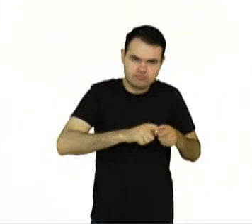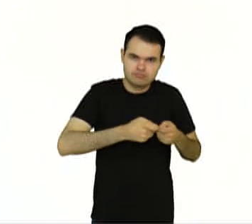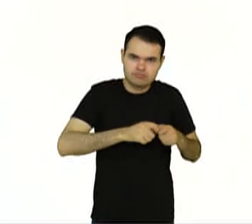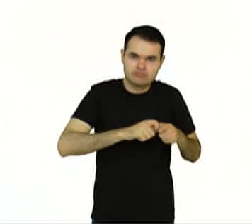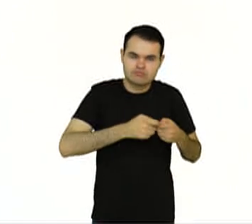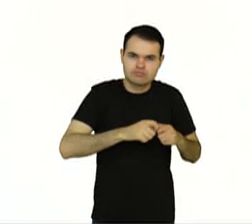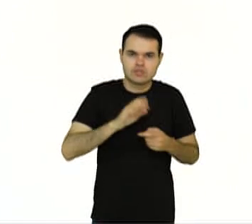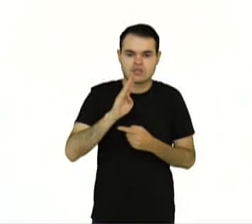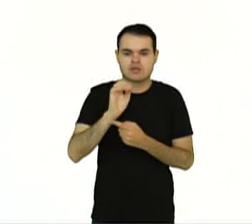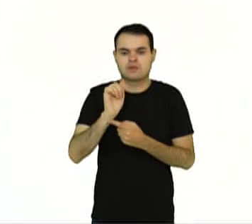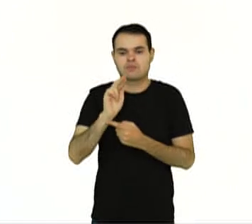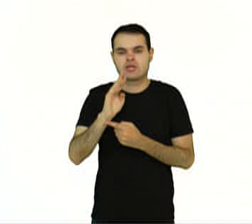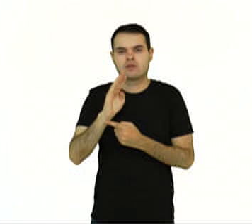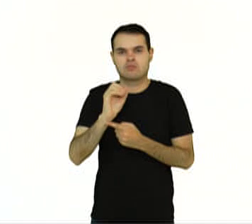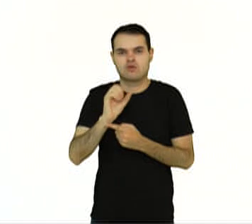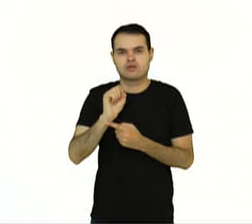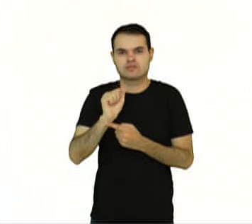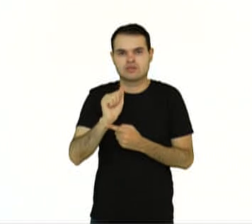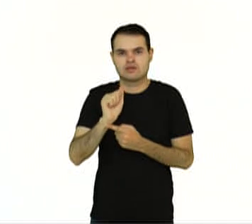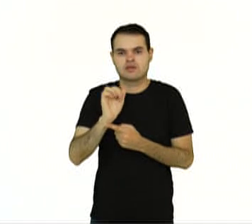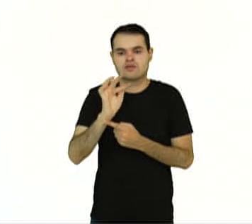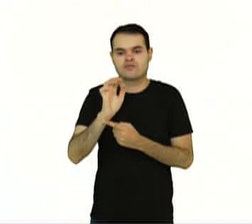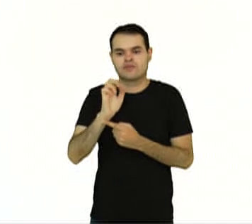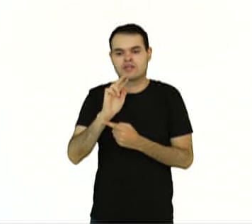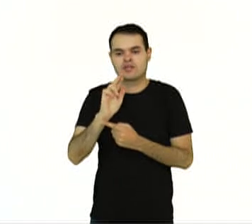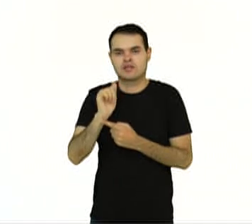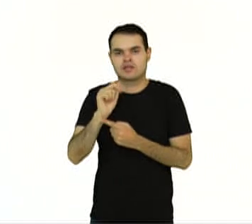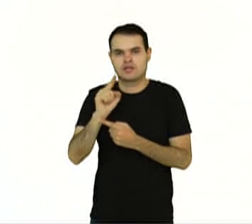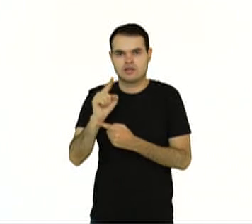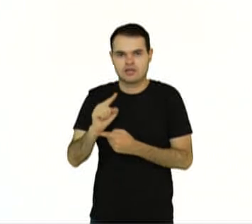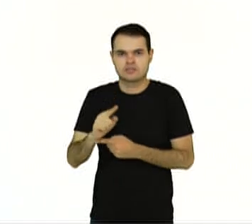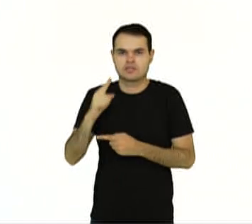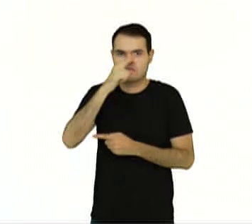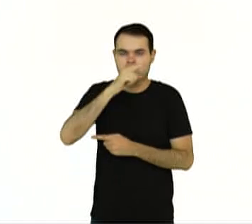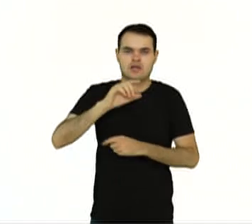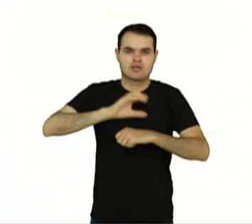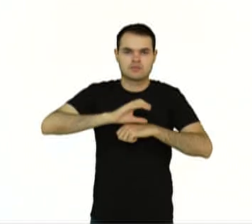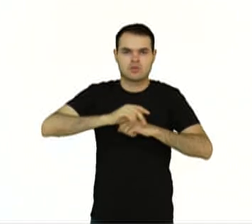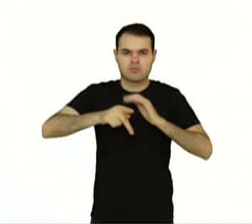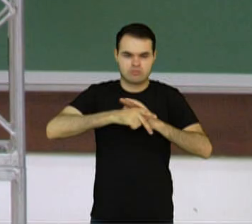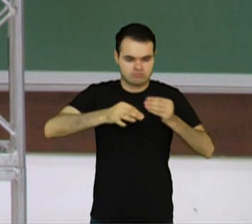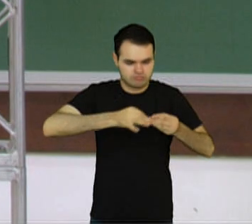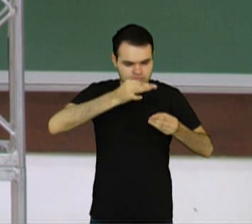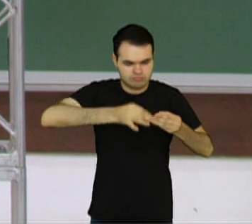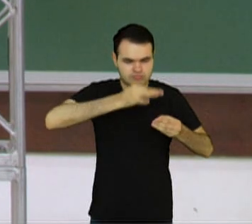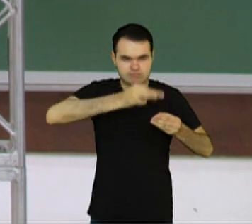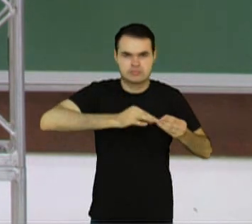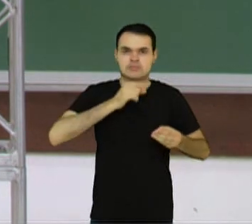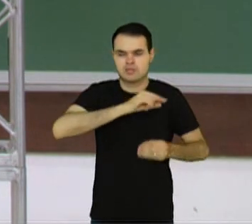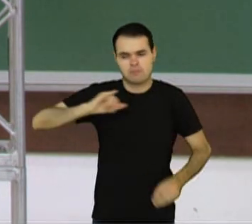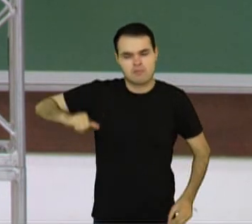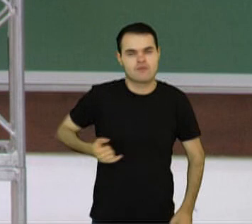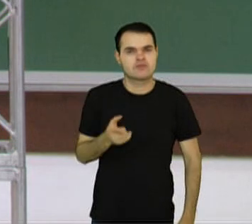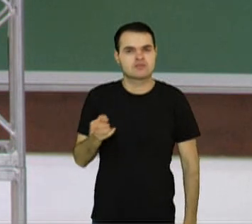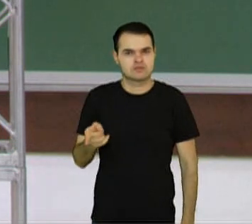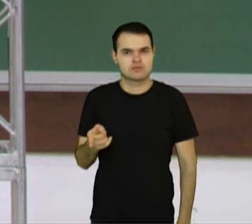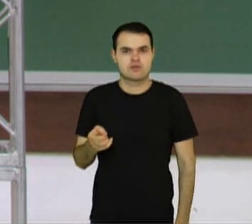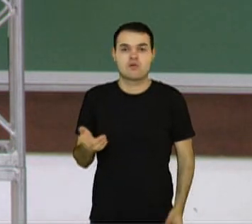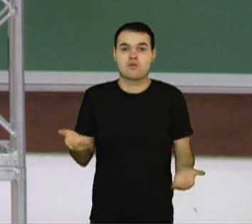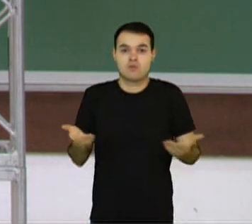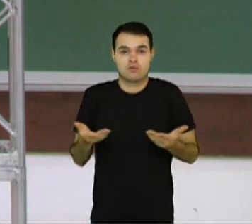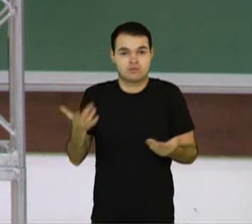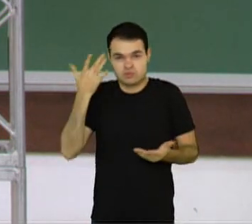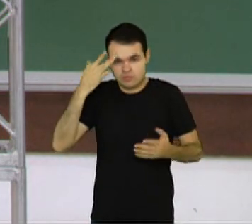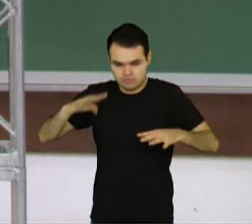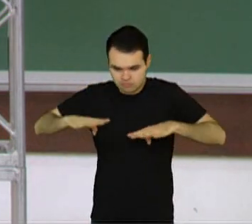nossa capital ali estadual do crochê, acabou utilizando isso em tempos muito remotos. Por mais que o pessoal não saiba hoje em